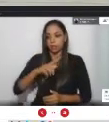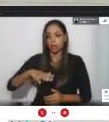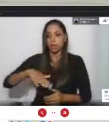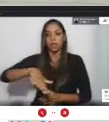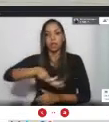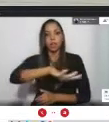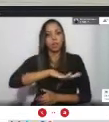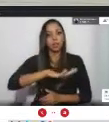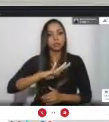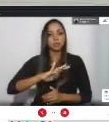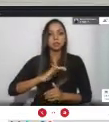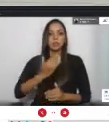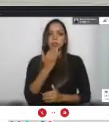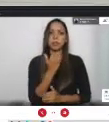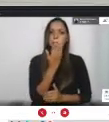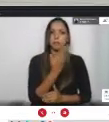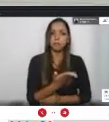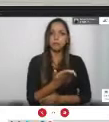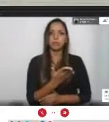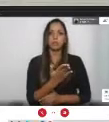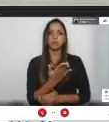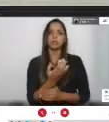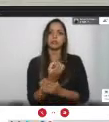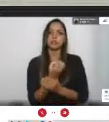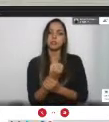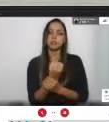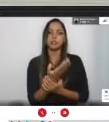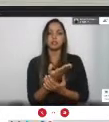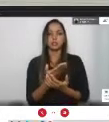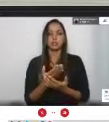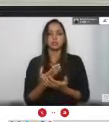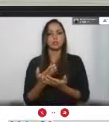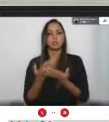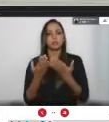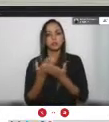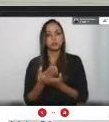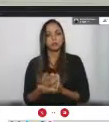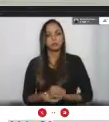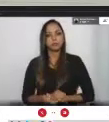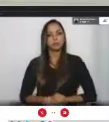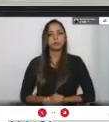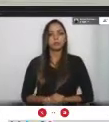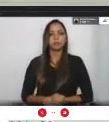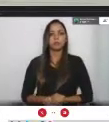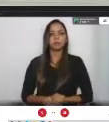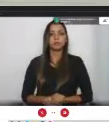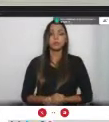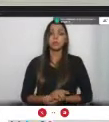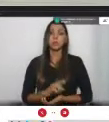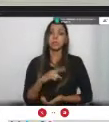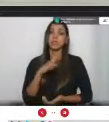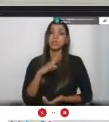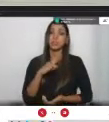de segurança, minha gente, meu pessoal, vossas excelências. Porque estamos perdendo